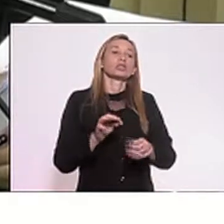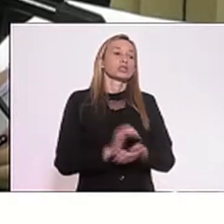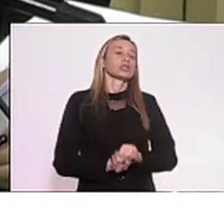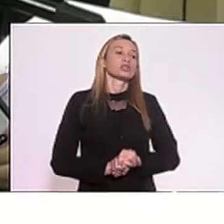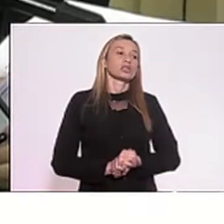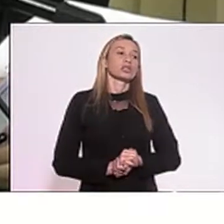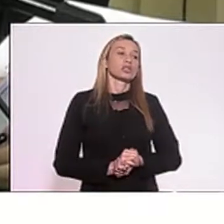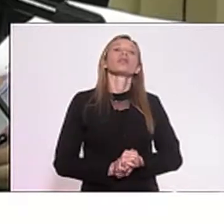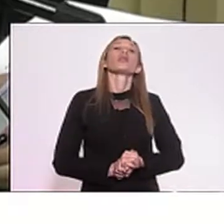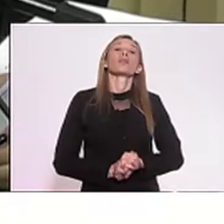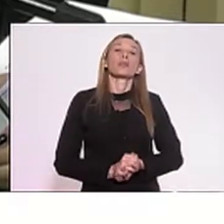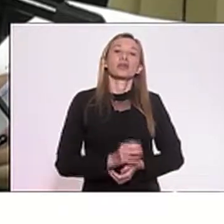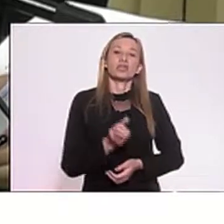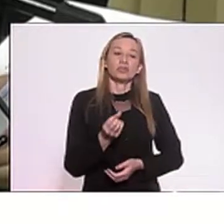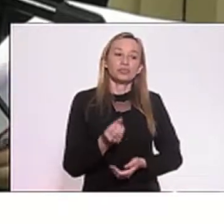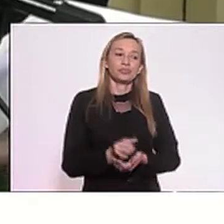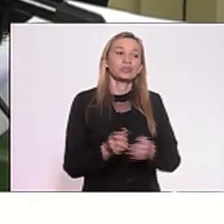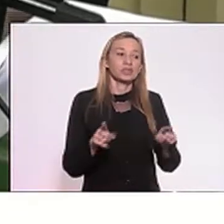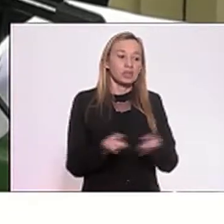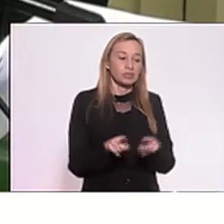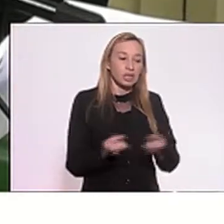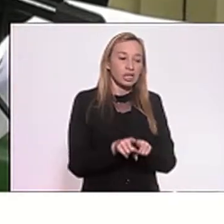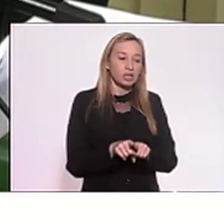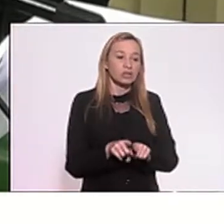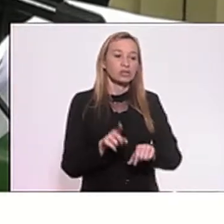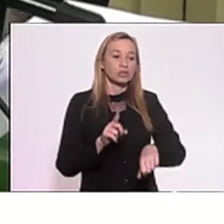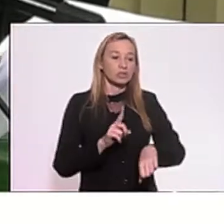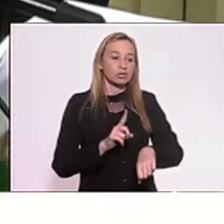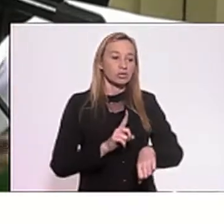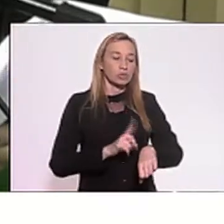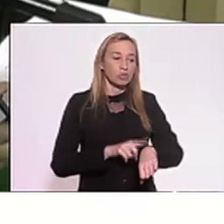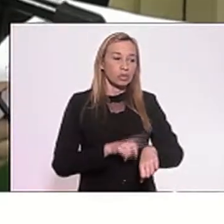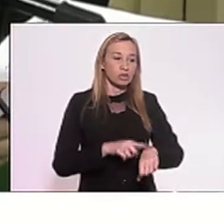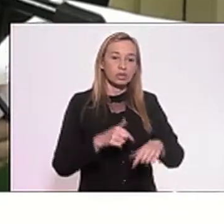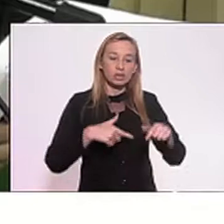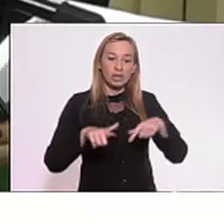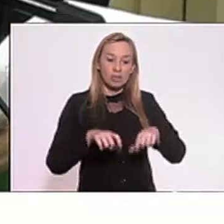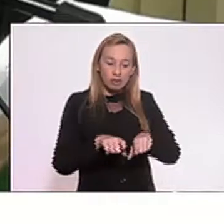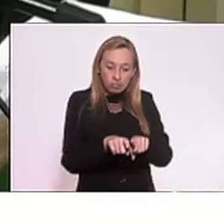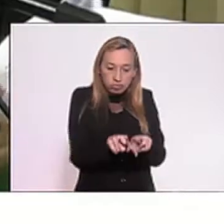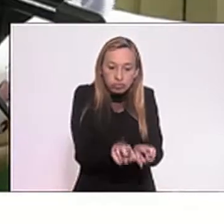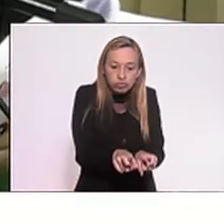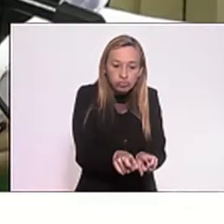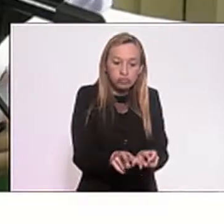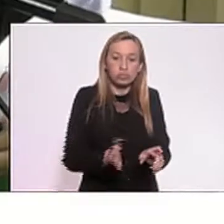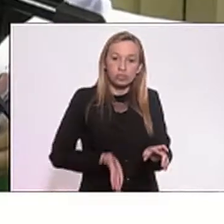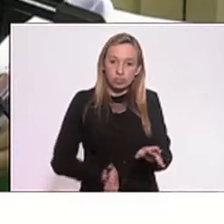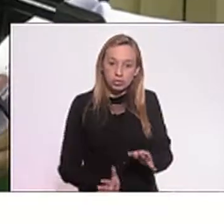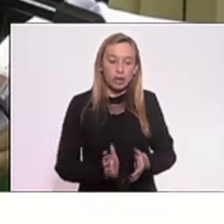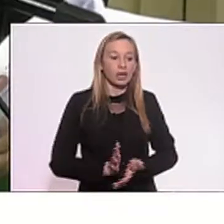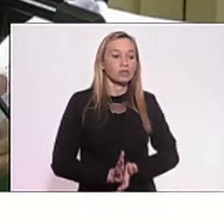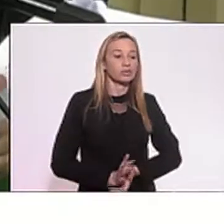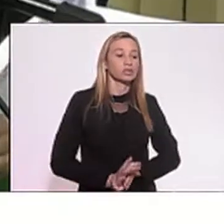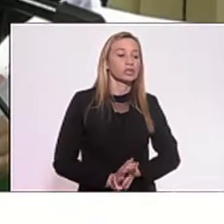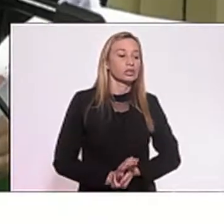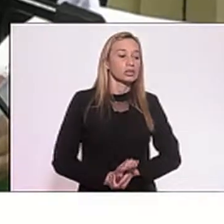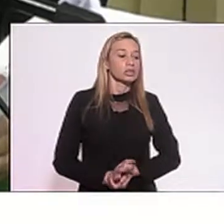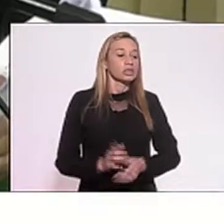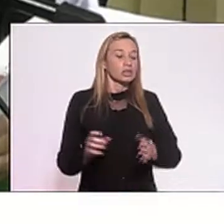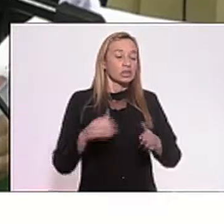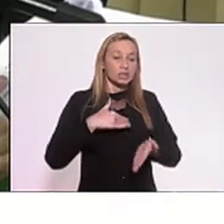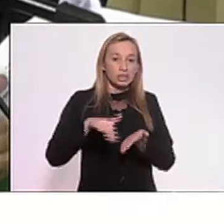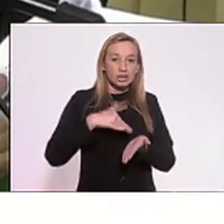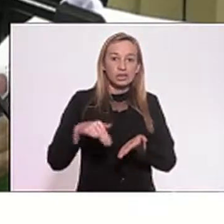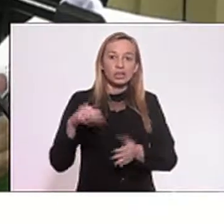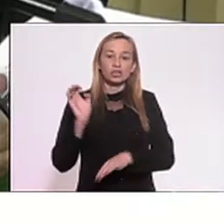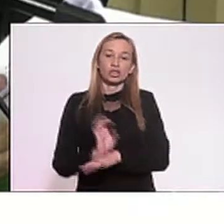minutos em parturiente, em franco trabalho de parto e intermitente no momento do período expulsivo. Secretaria de